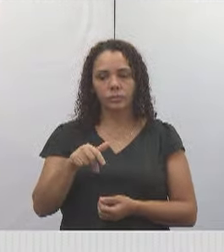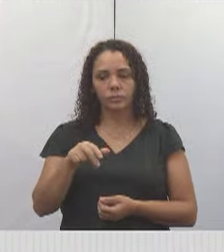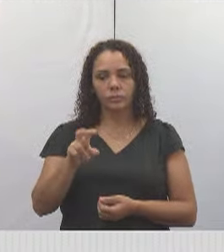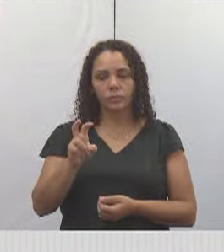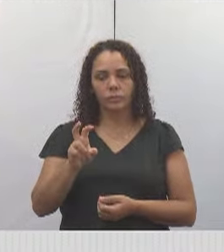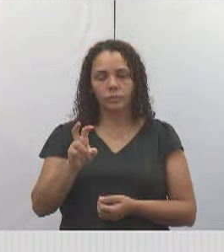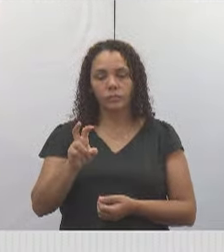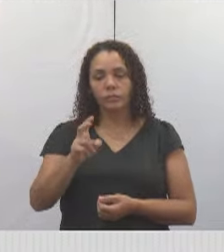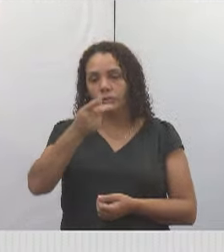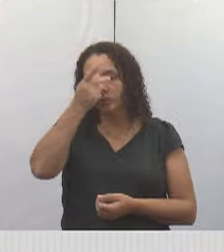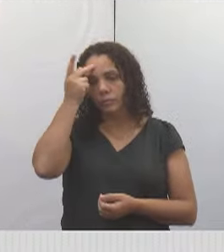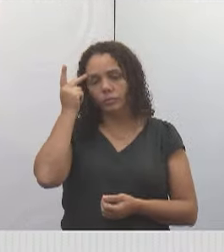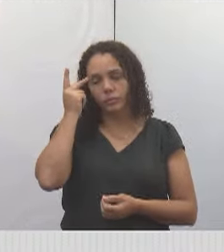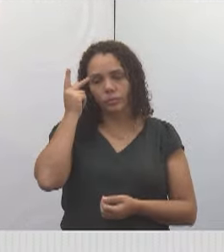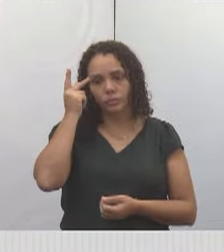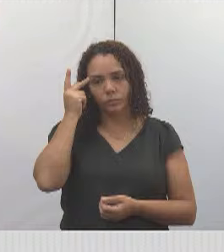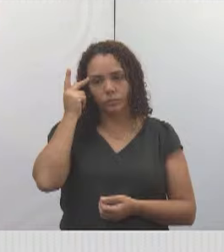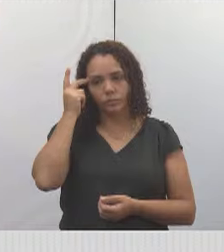375